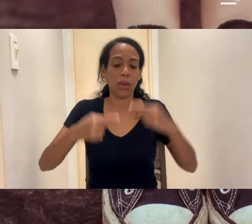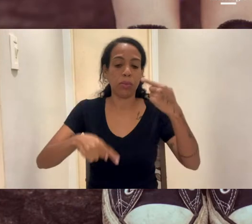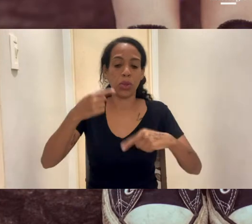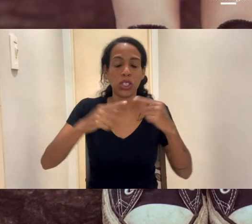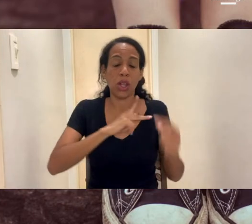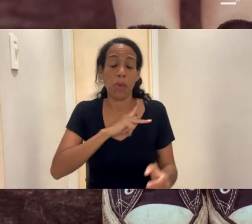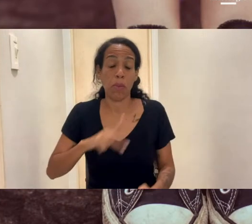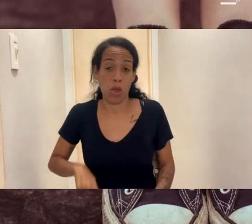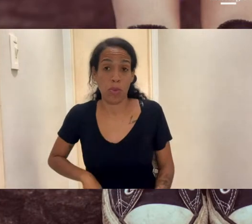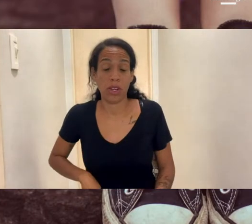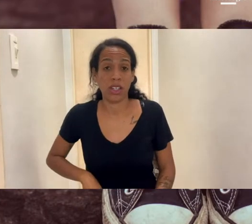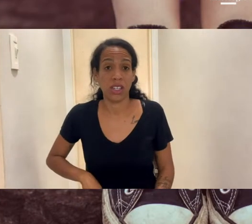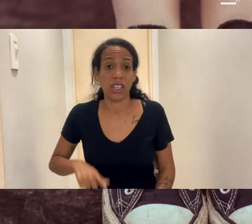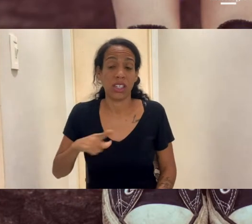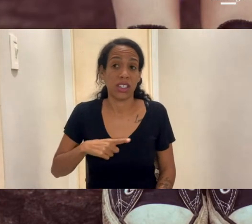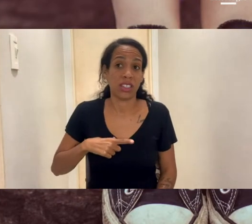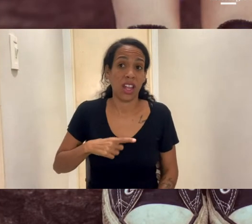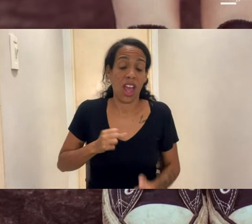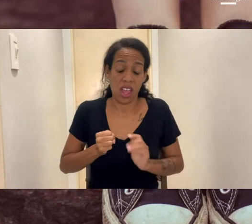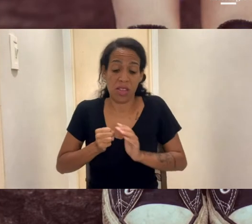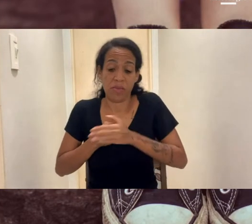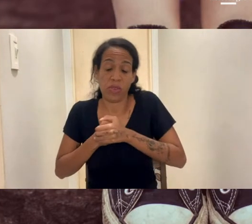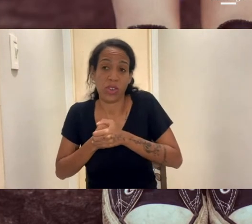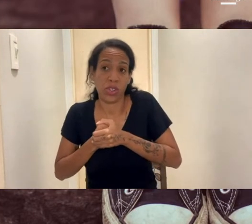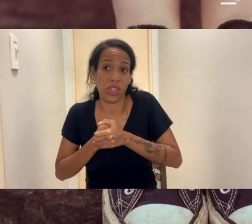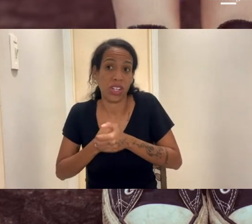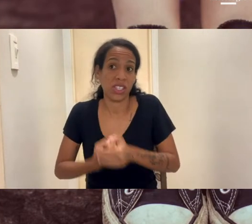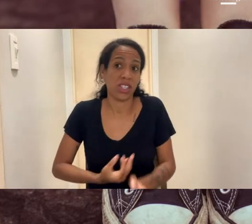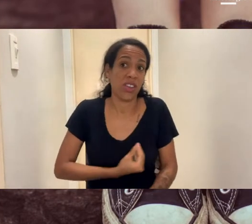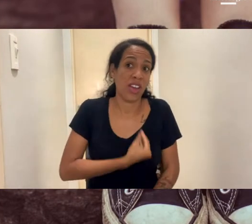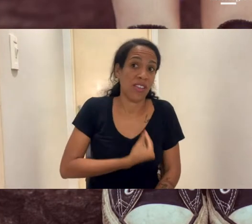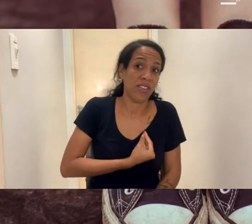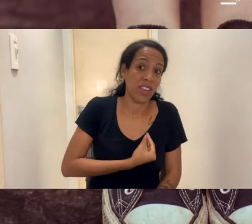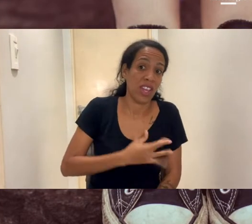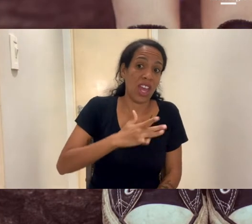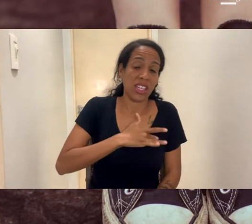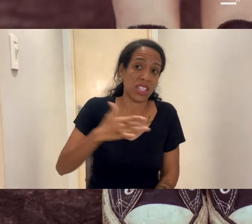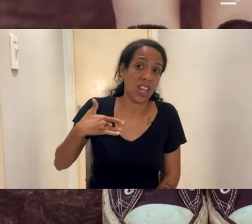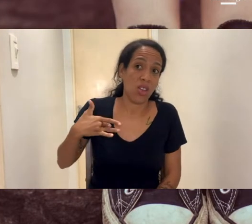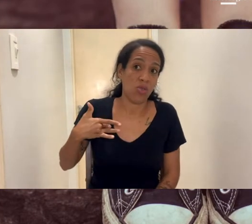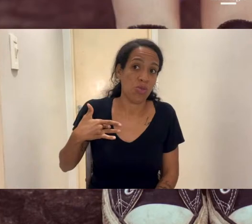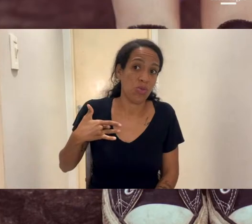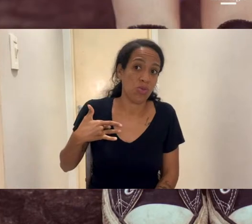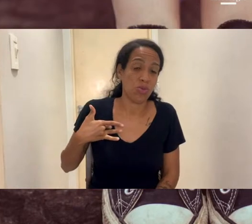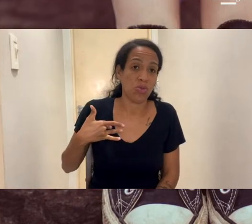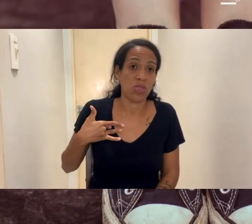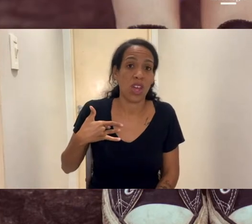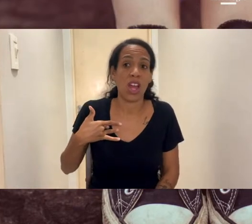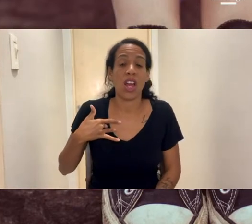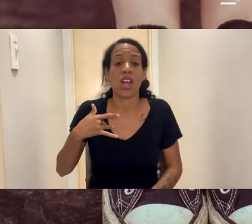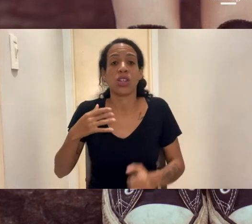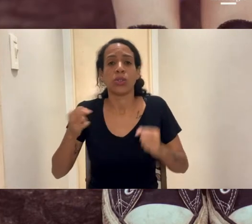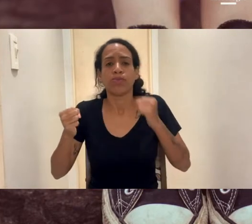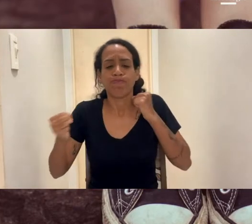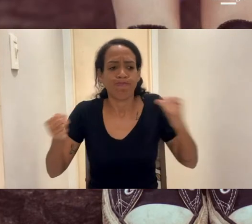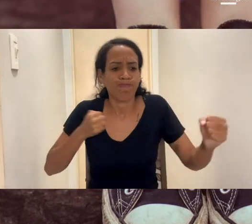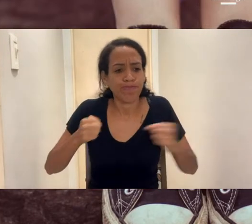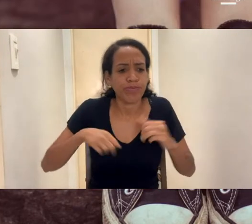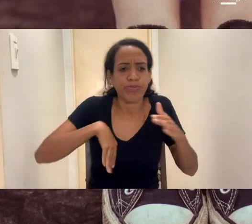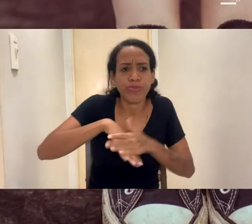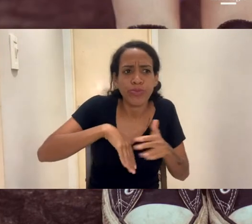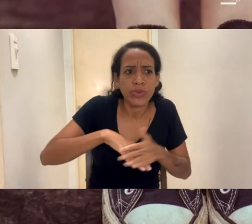públicas, né, que eles tenham a proteção à vida, à saúde, ao esporte, ao lazer e